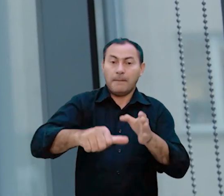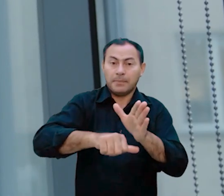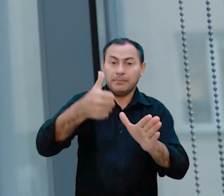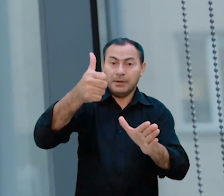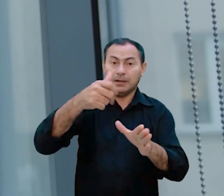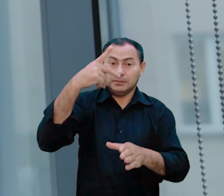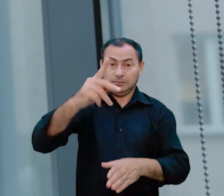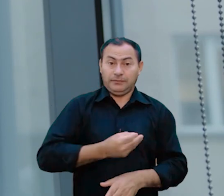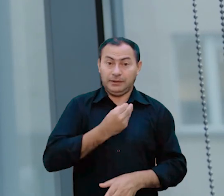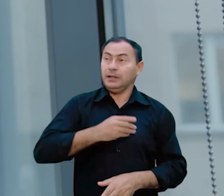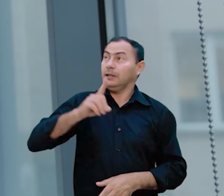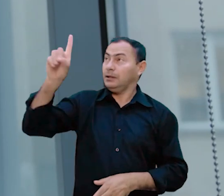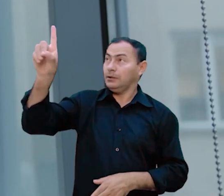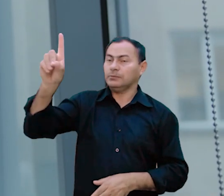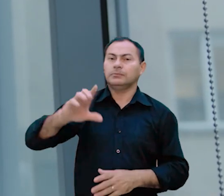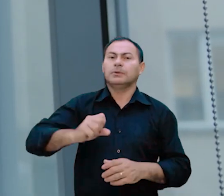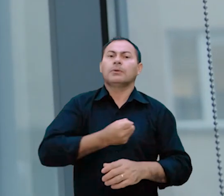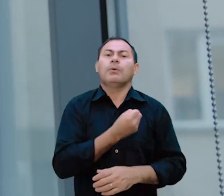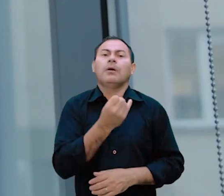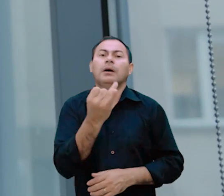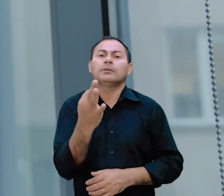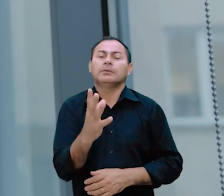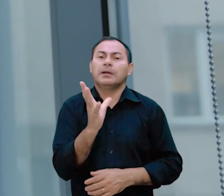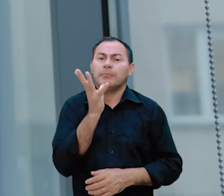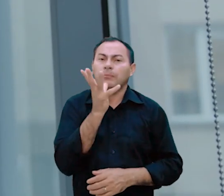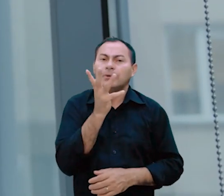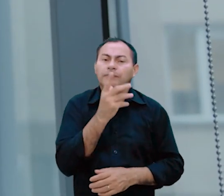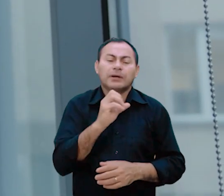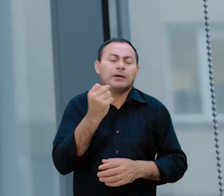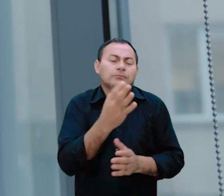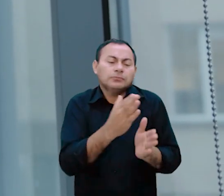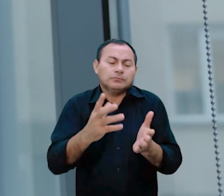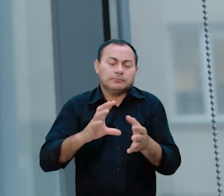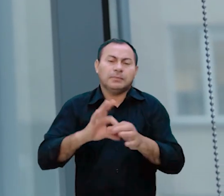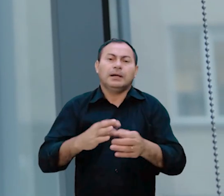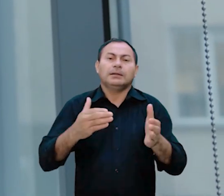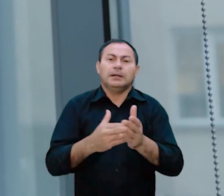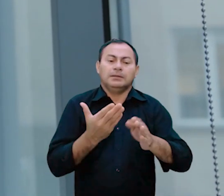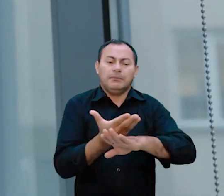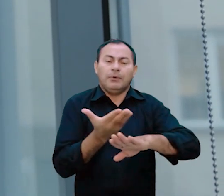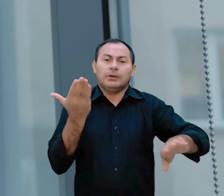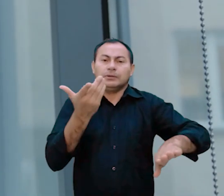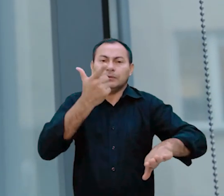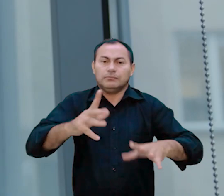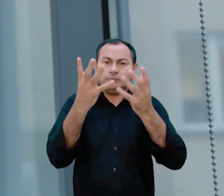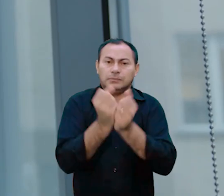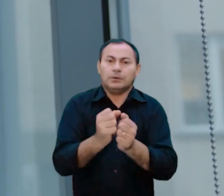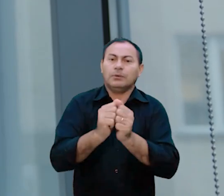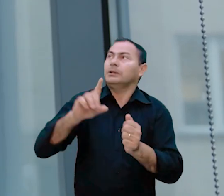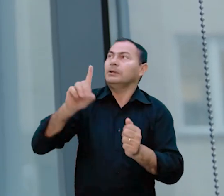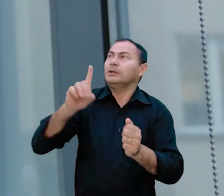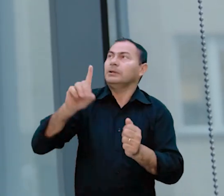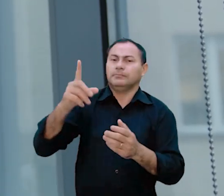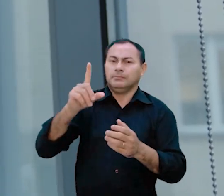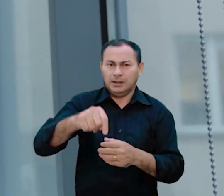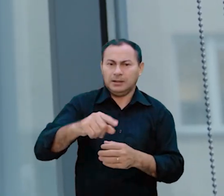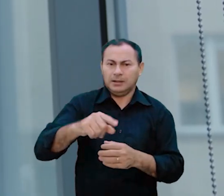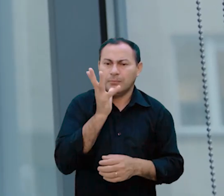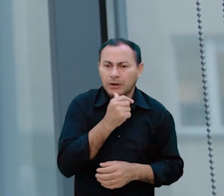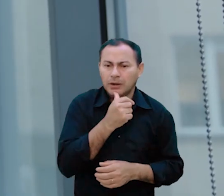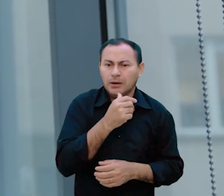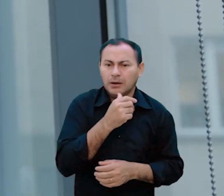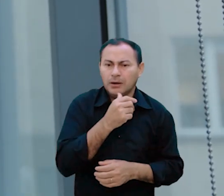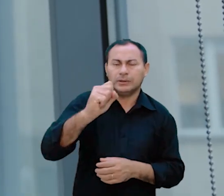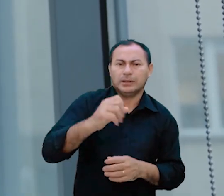o coloque em primeiro lugar na sua vida. Quanto tempo levaria até que você se afaste da posição assumida com Deus?